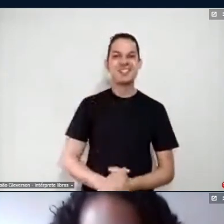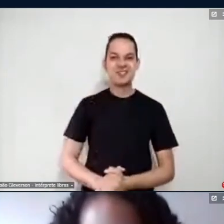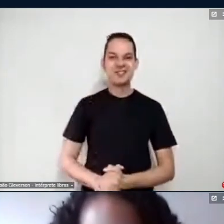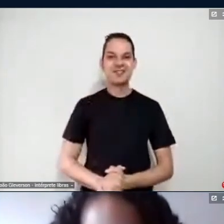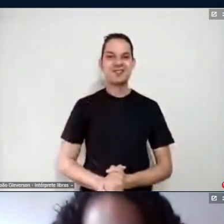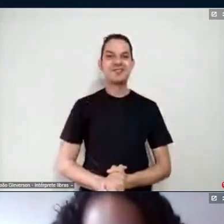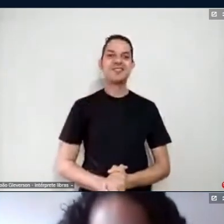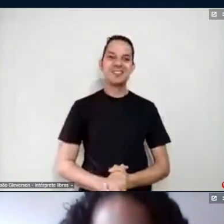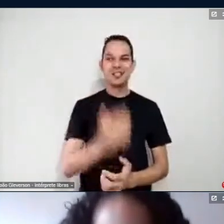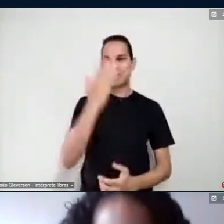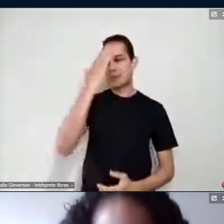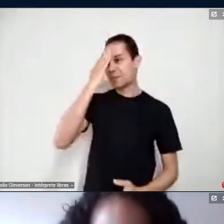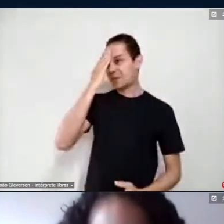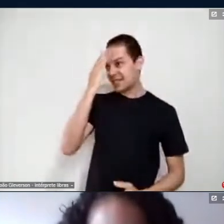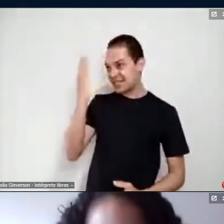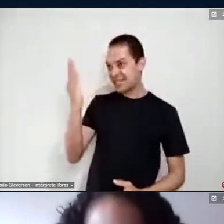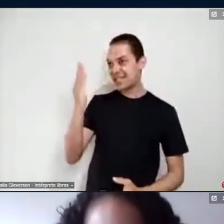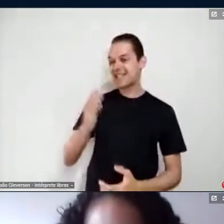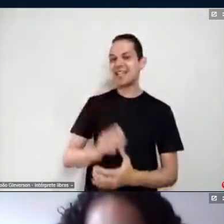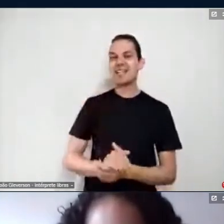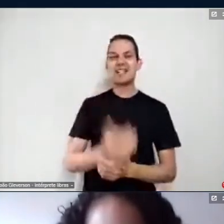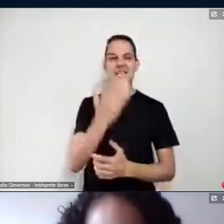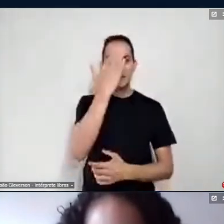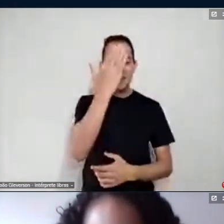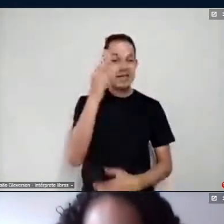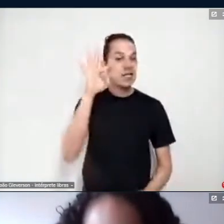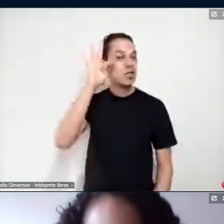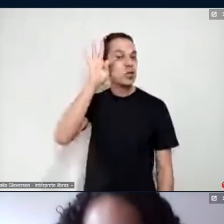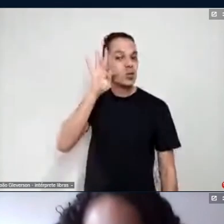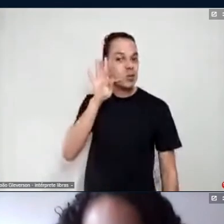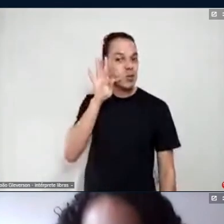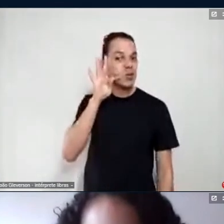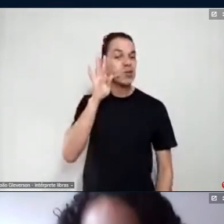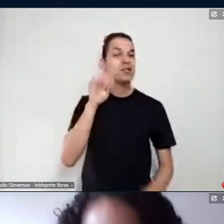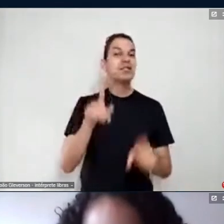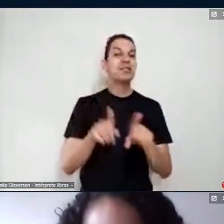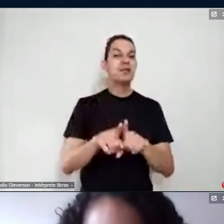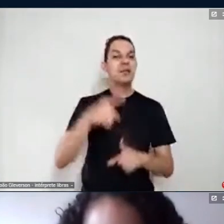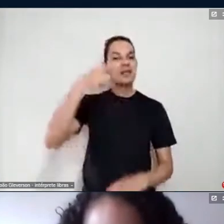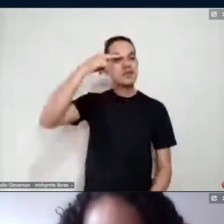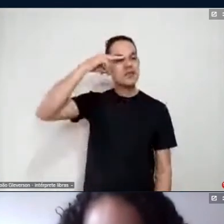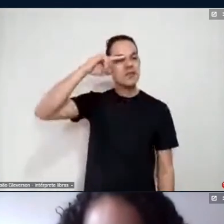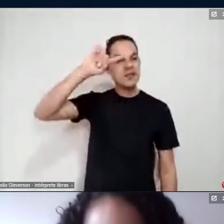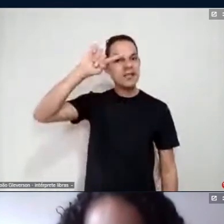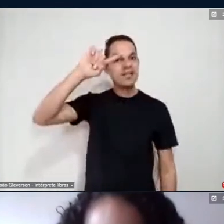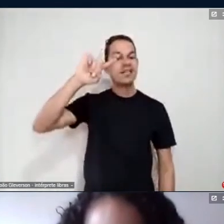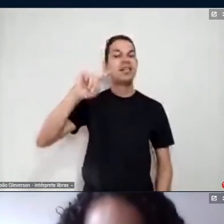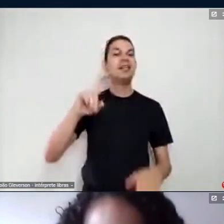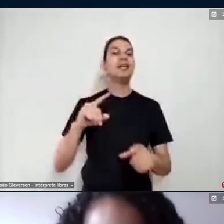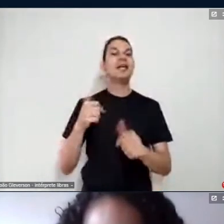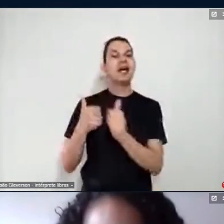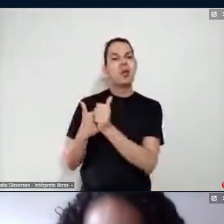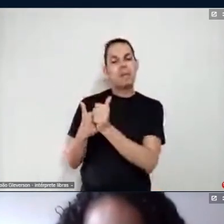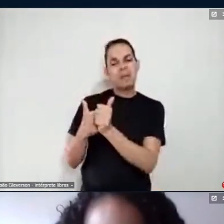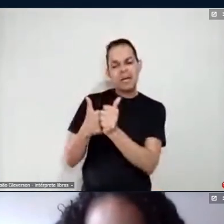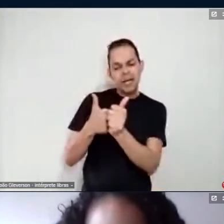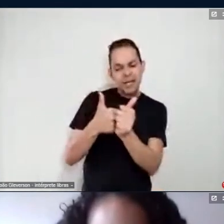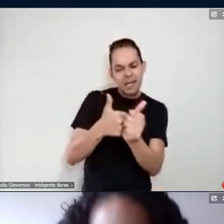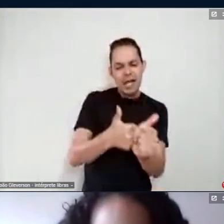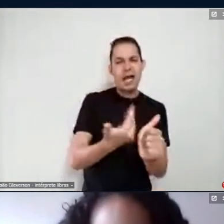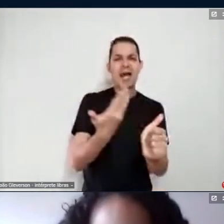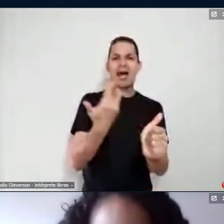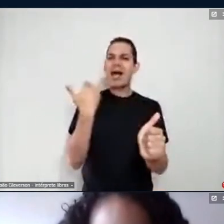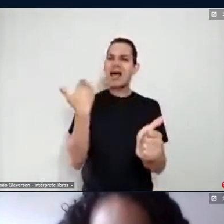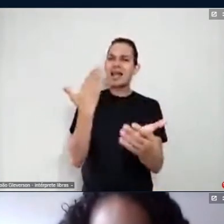Obrigada. Então, obrigada, Tuxi, Silvana, me acompanharam desde a qualificação,